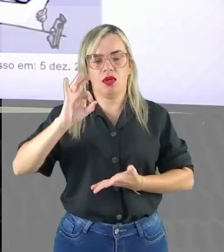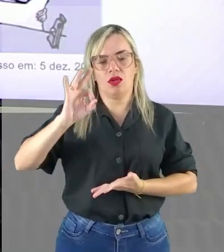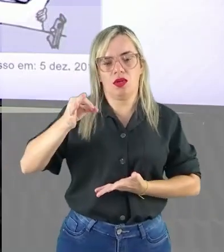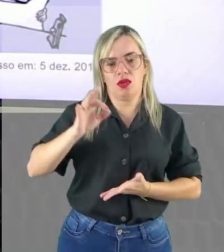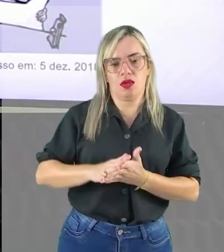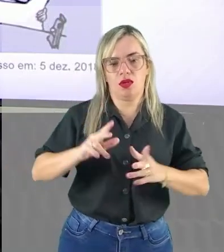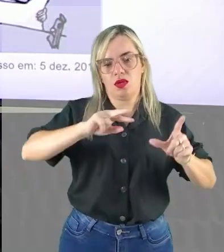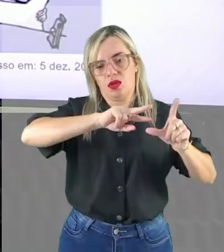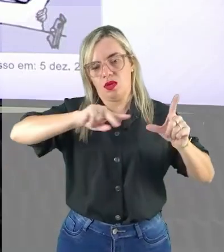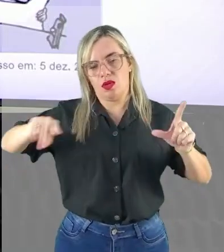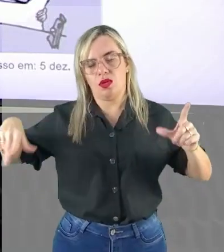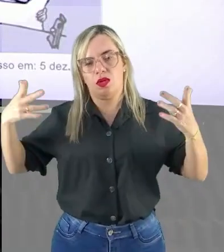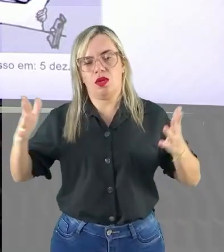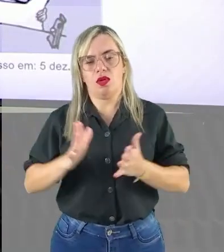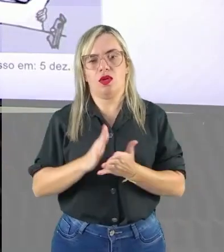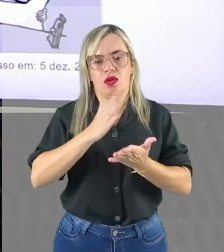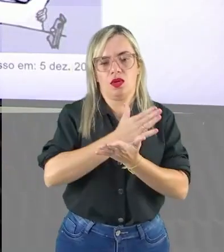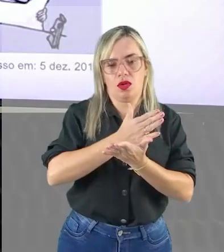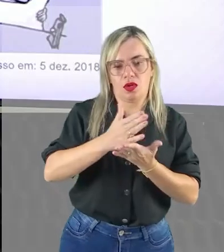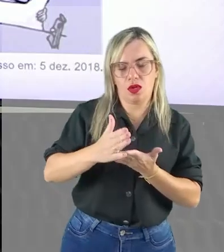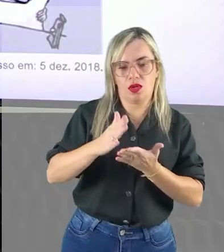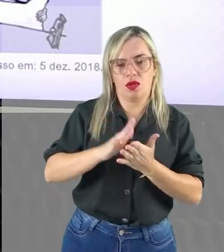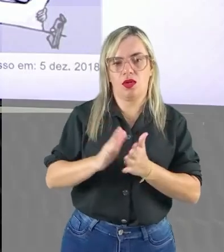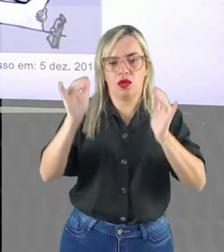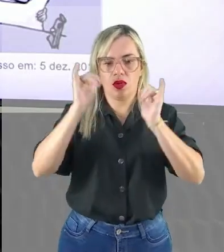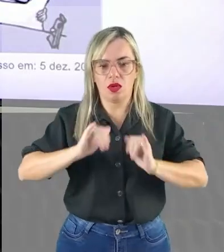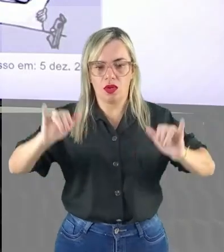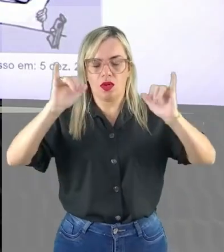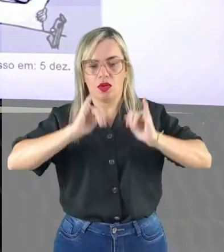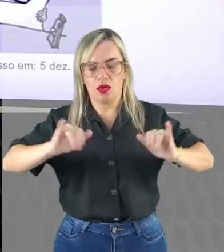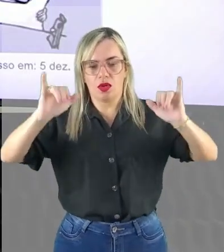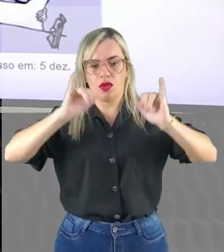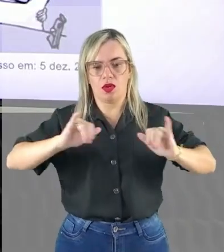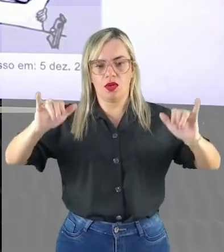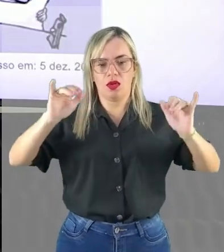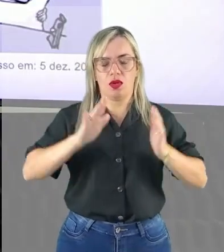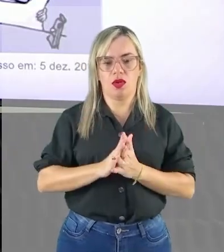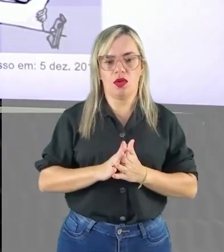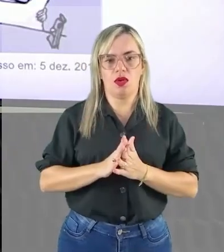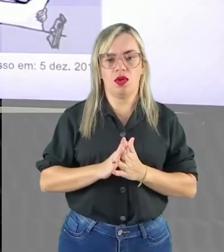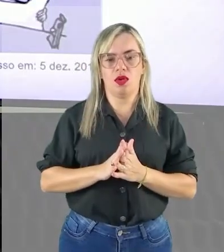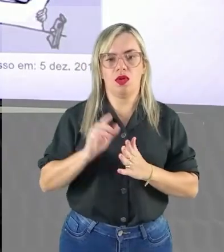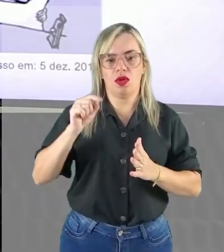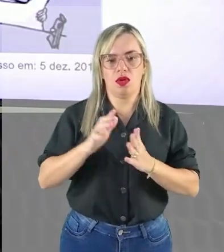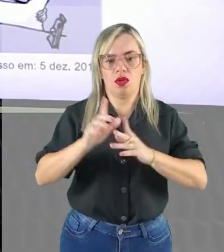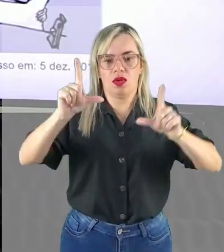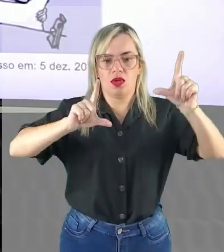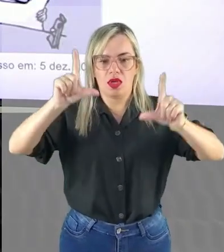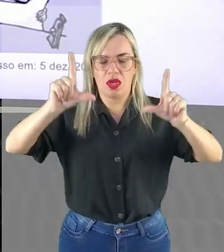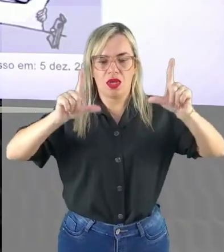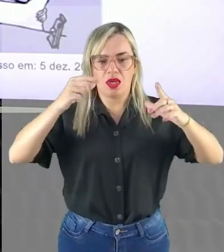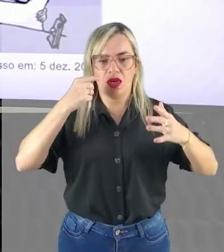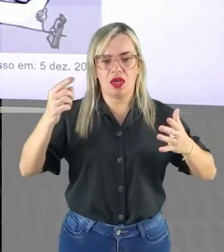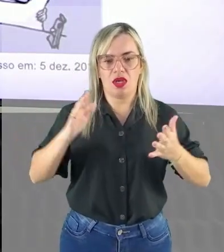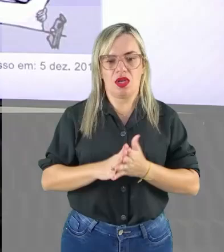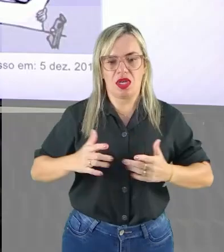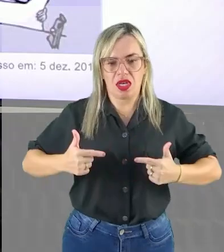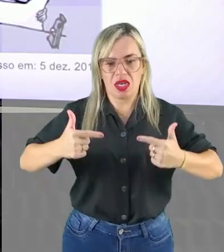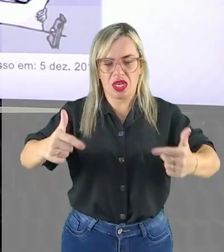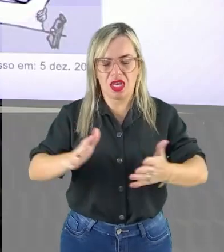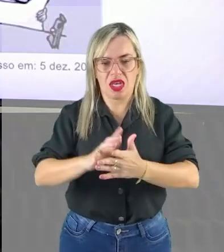E a televisão começa a soltar ali algumas informações. Guerra, crises,